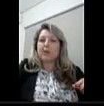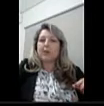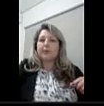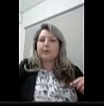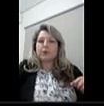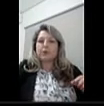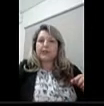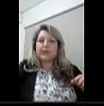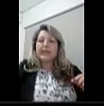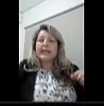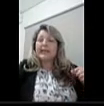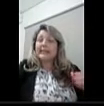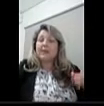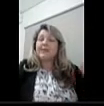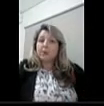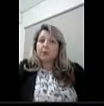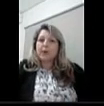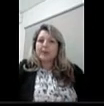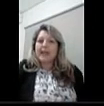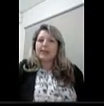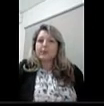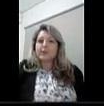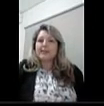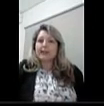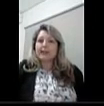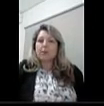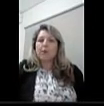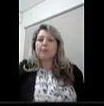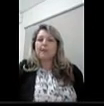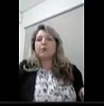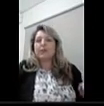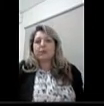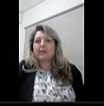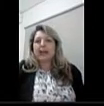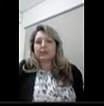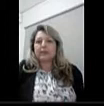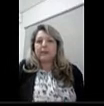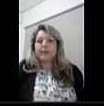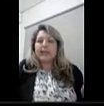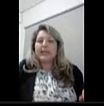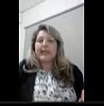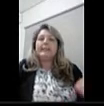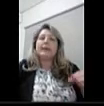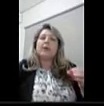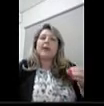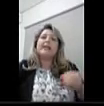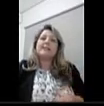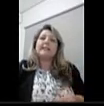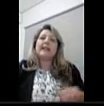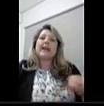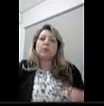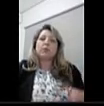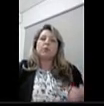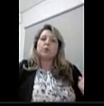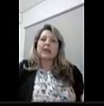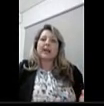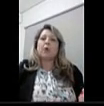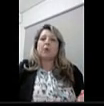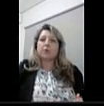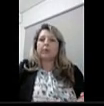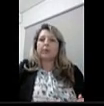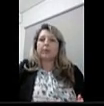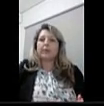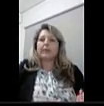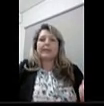igual do professor, então às vezes o processo está igual, mas o resultado não. ensinar o uso da